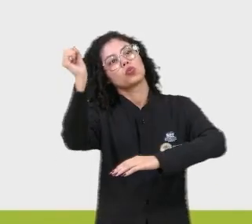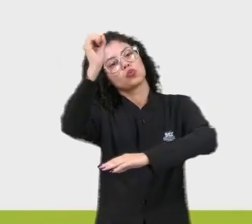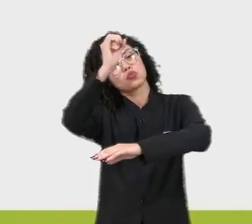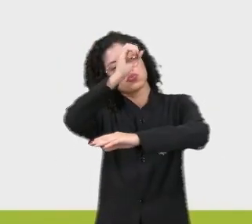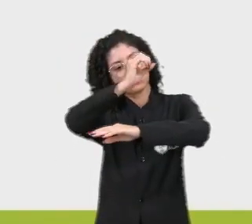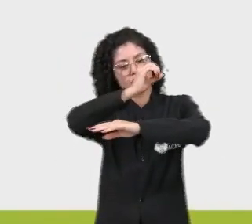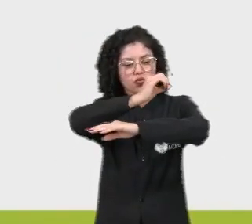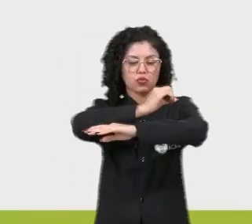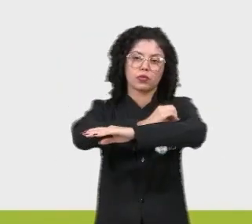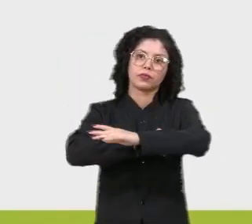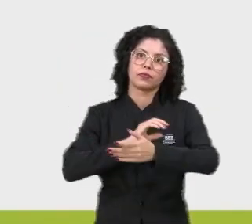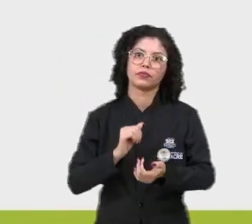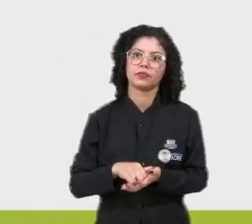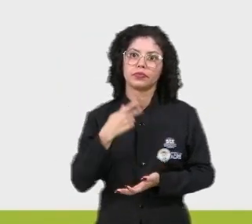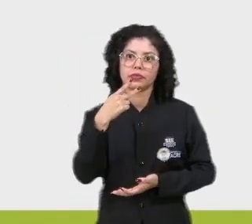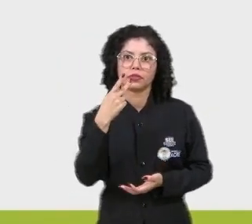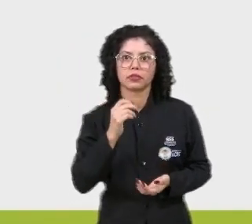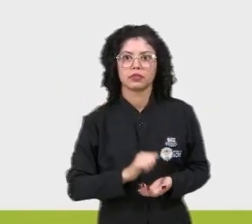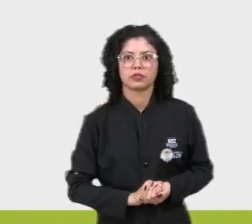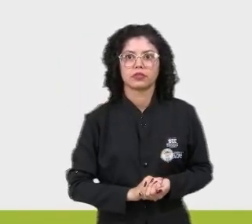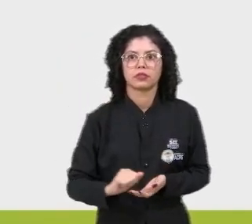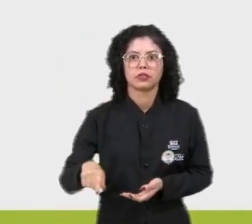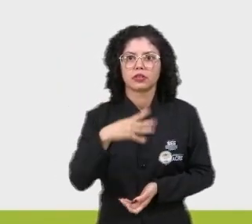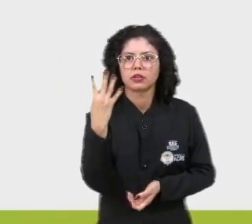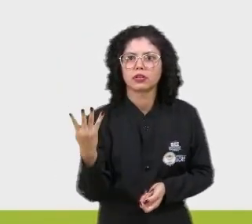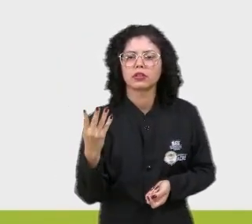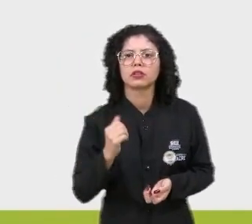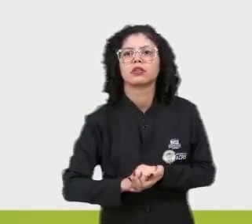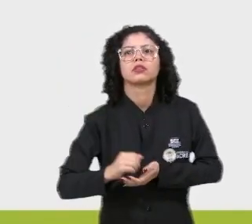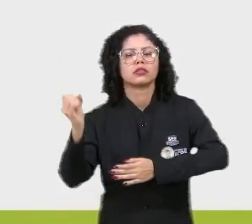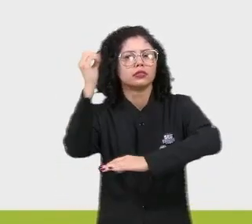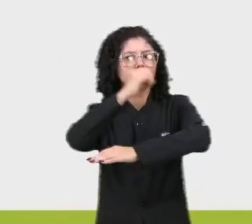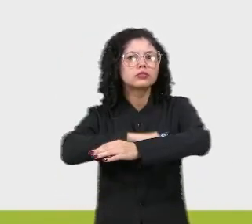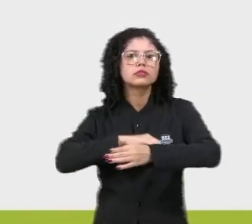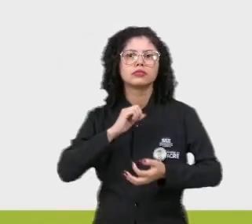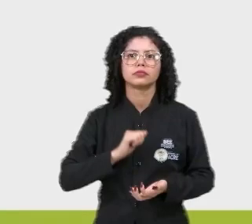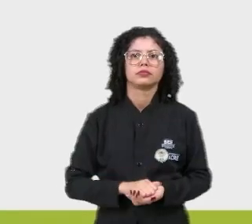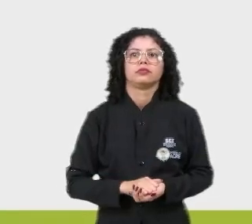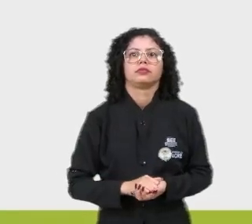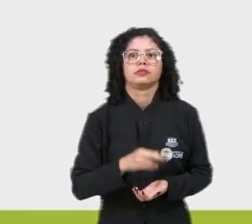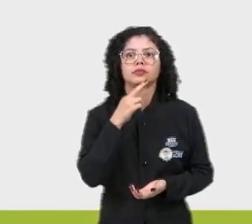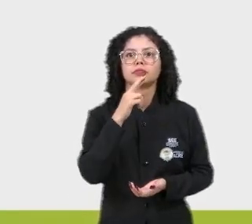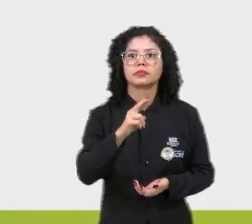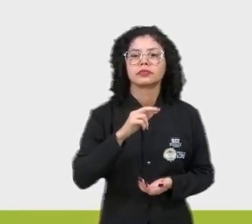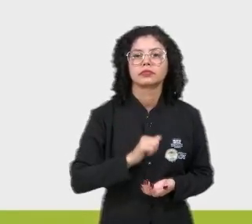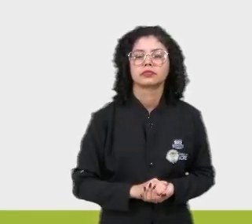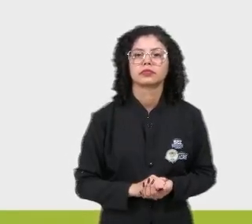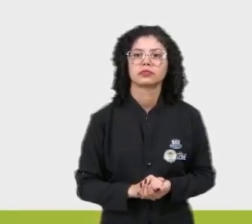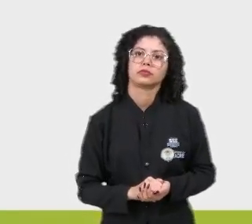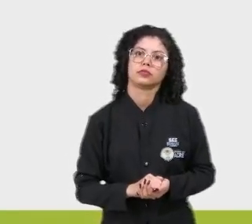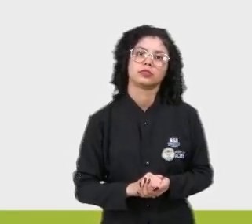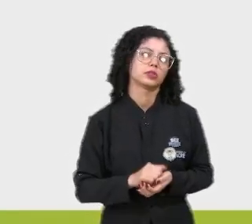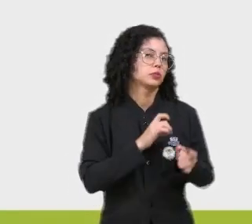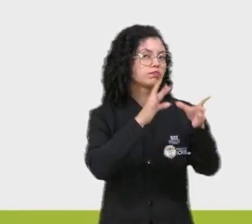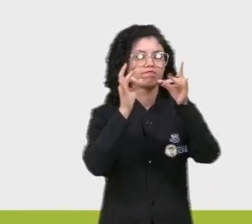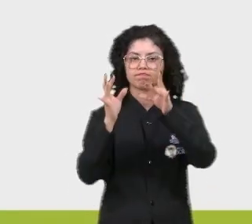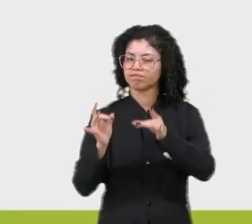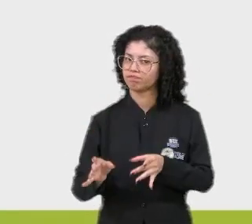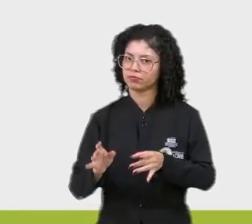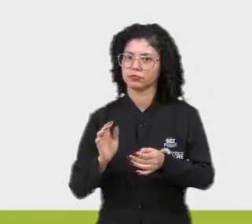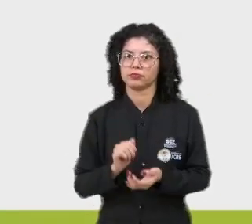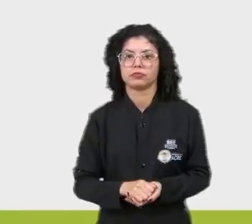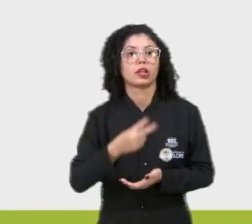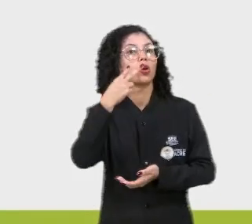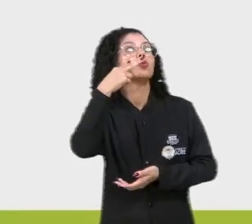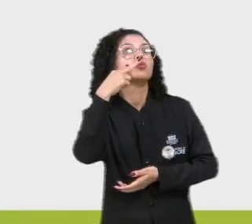do sol e uma fala quanto quer pelo Pôr do Sol E aí a resposta não está à venda eu